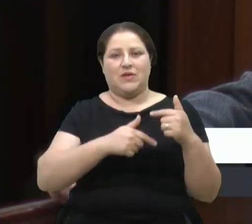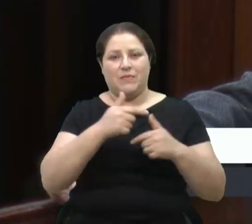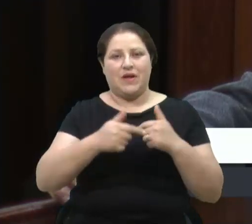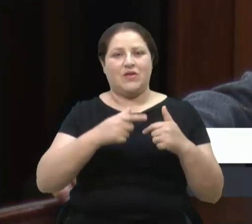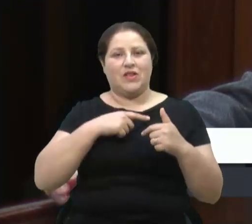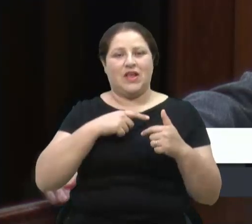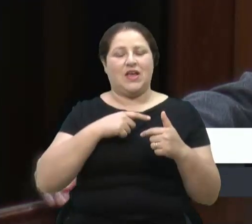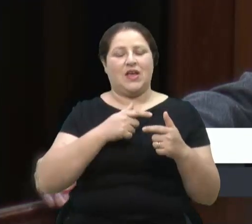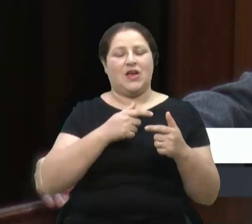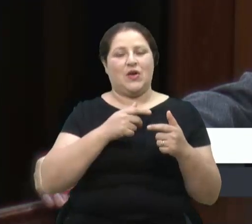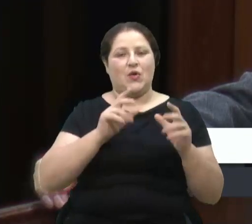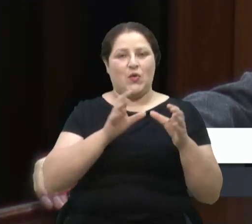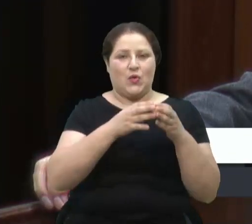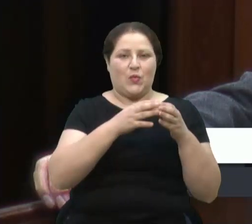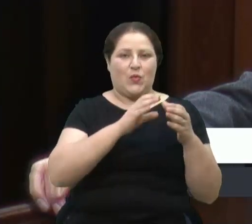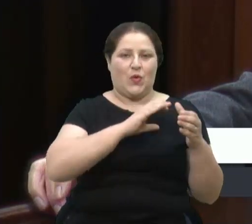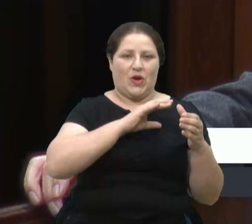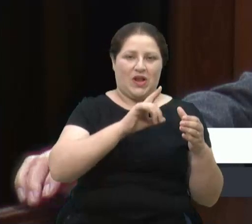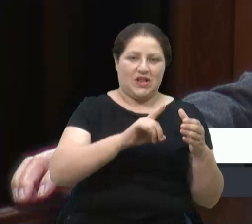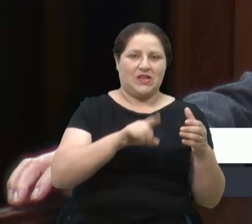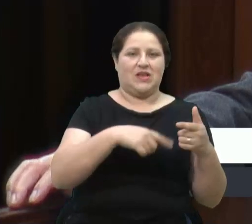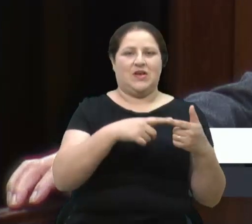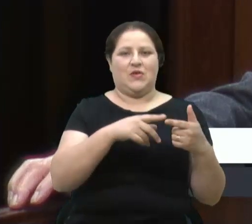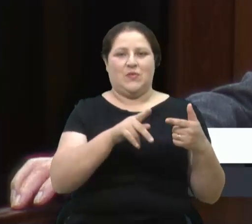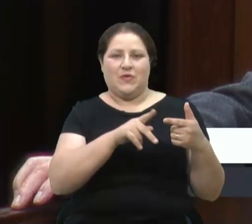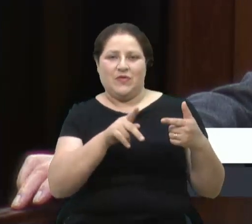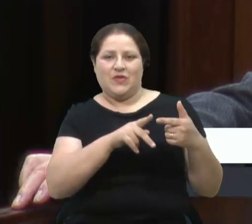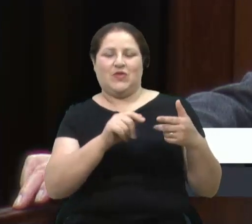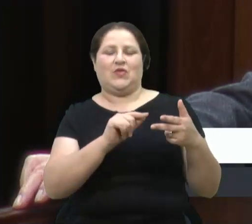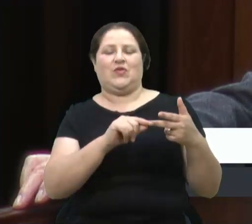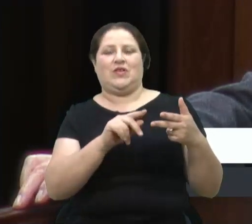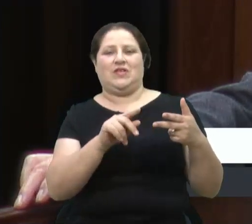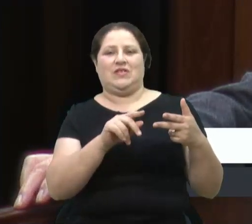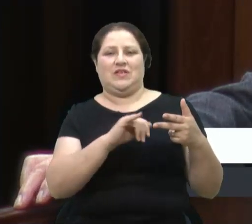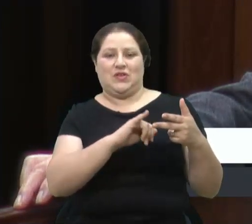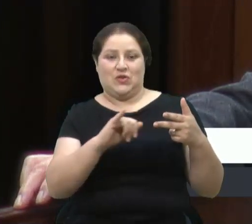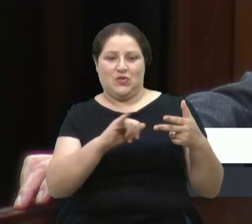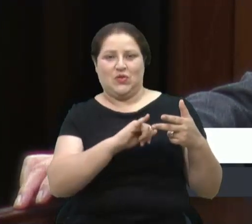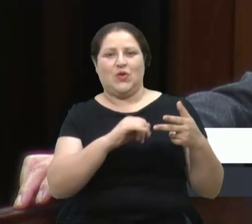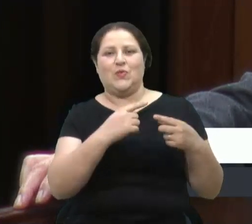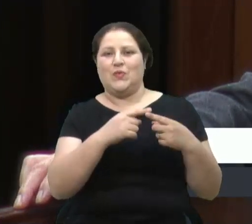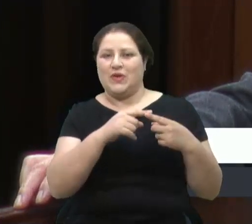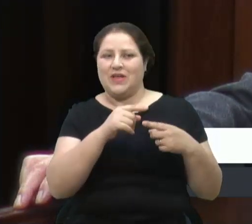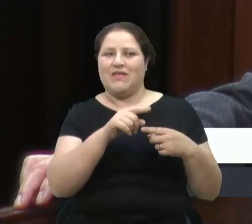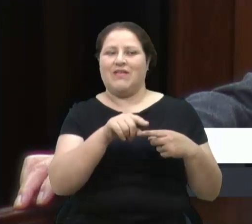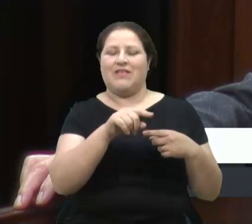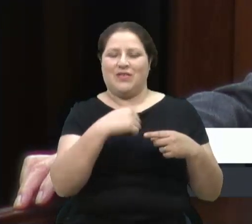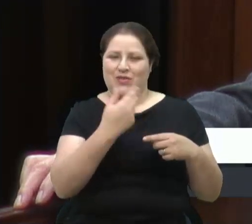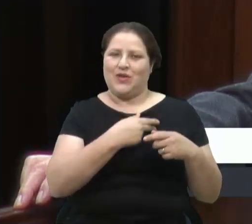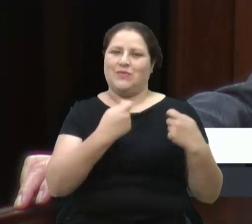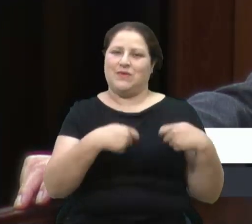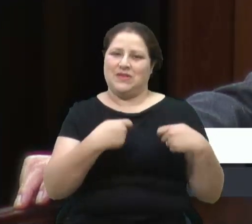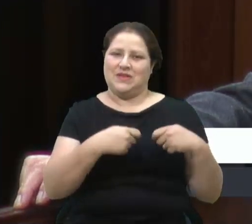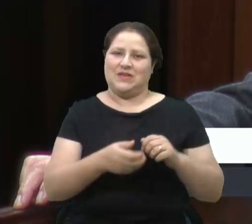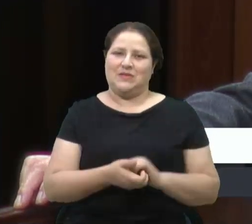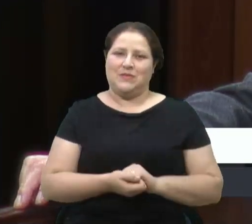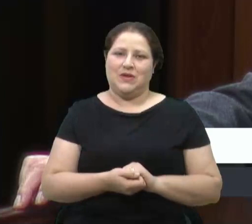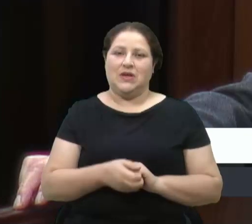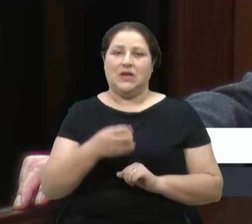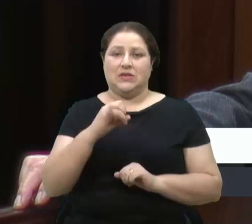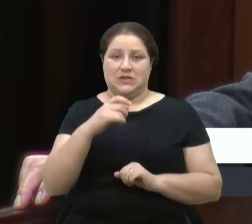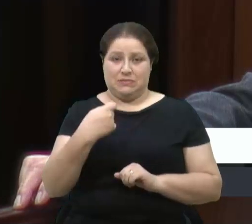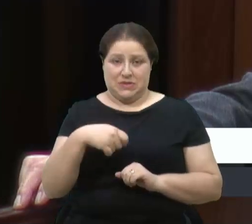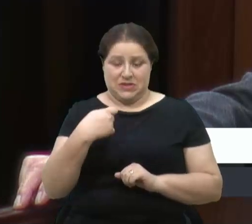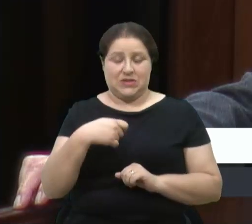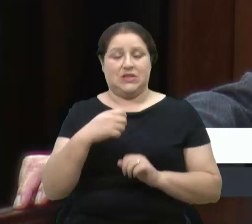coordenadores instrutores porque isso é o que nós precisamos e da nossa parte estamos aí